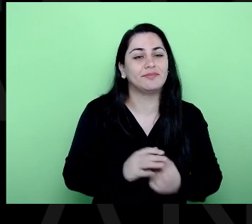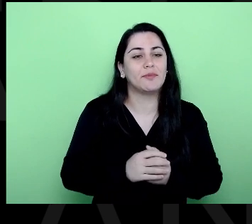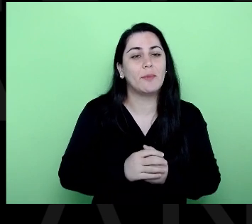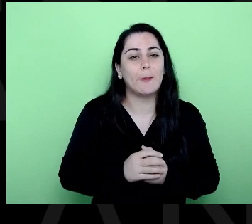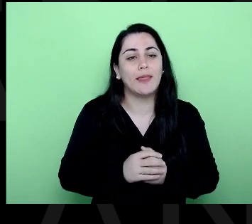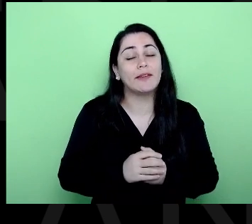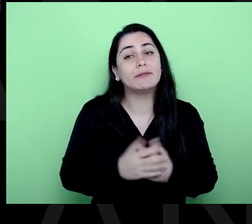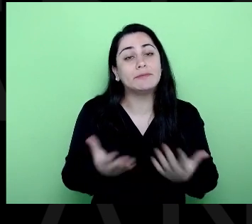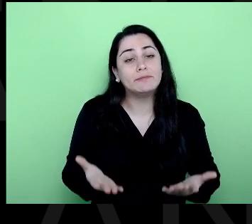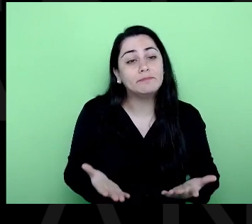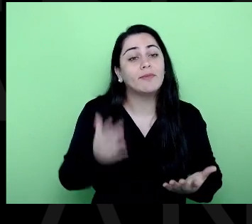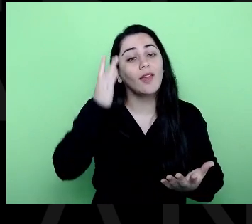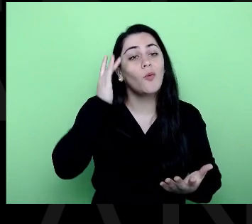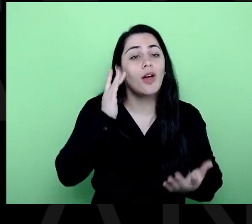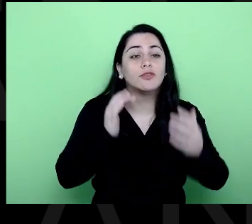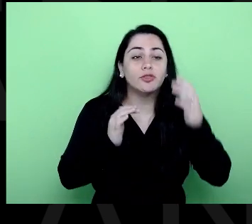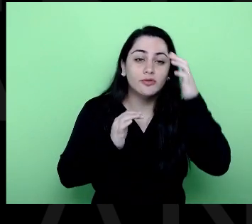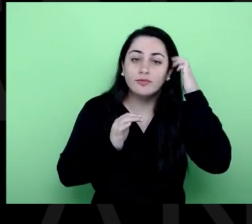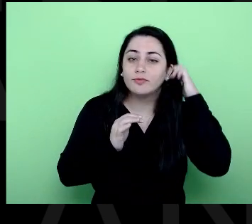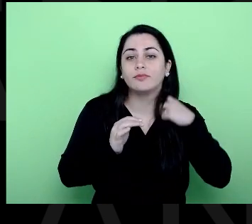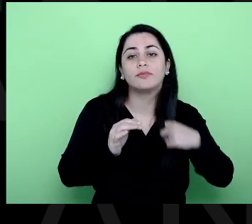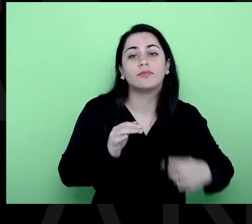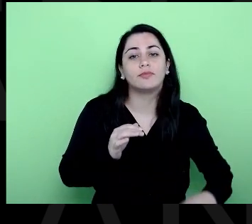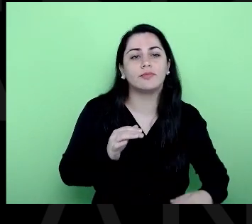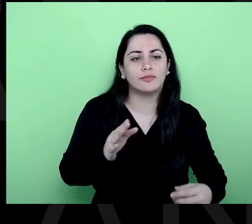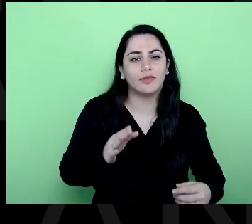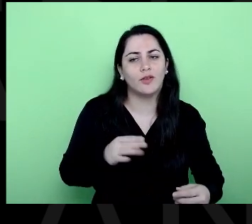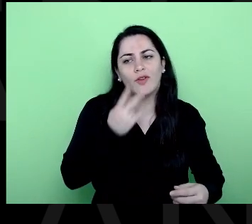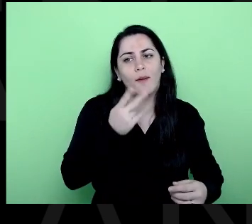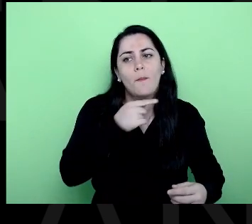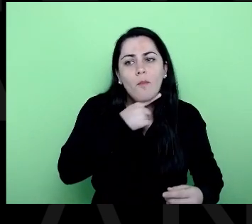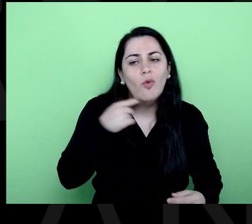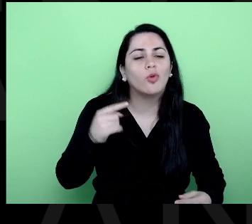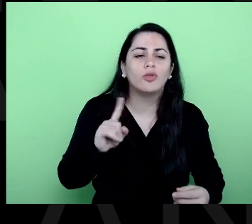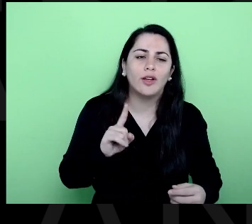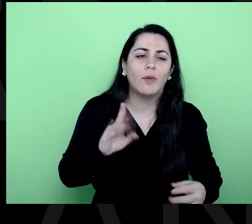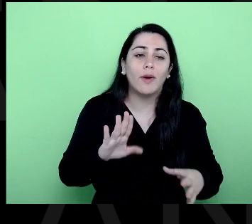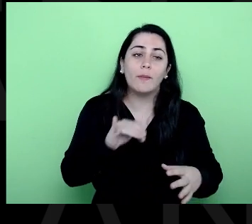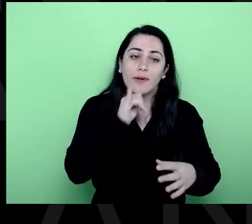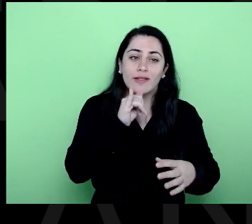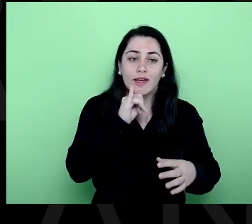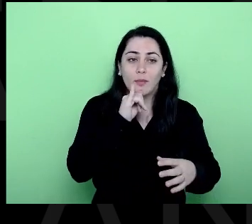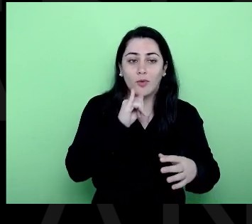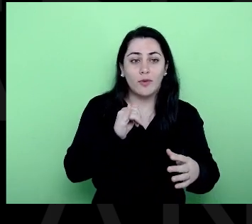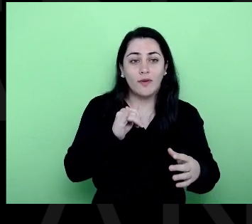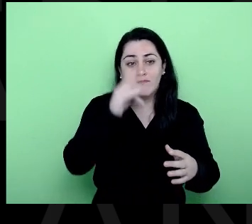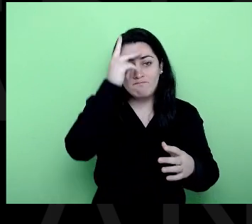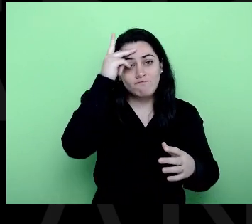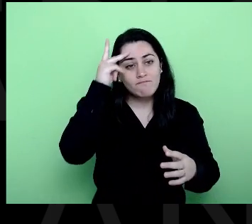Eu acho que, quando, eu não diria morto, né? Mas eu acho que, por exemplo, quando a pessoa se